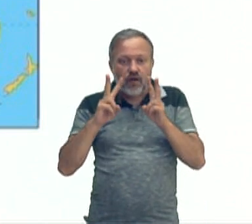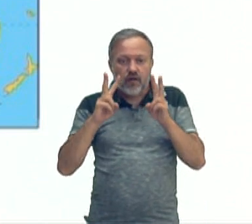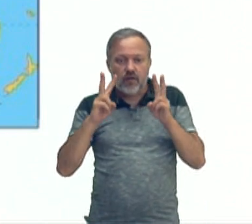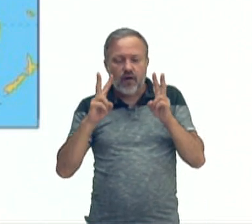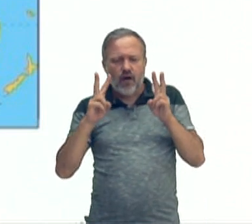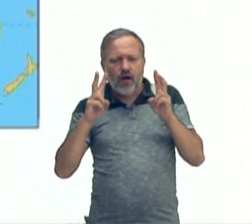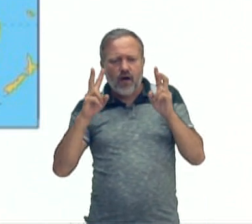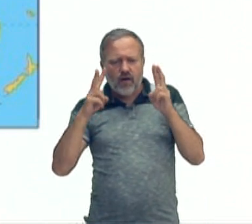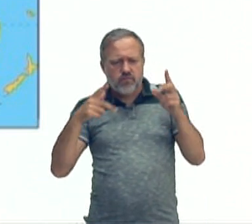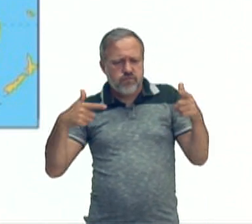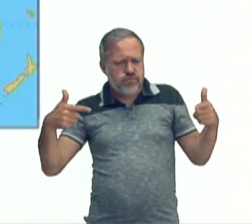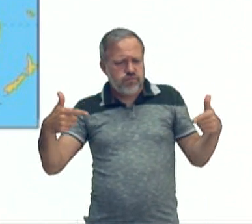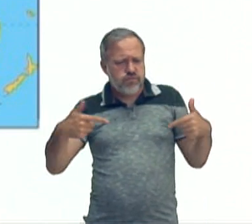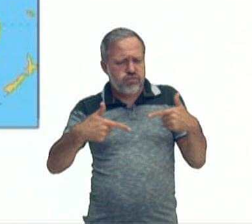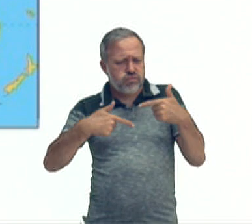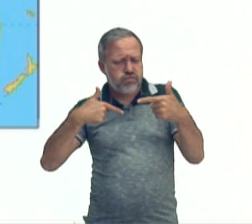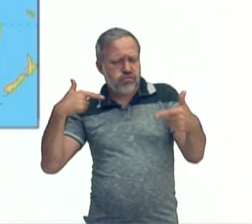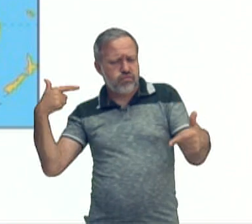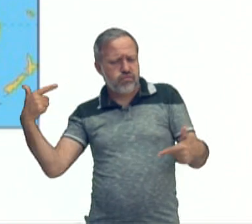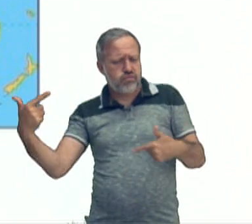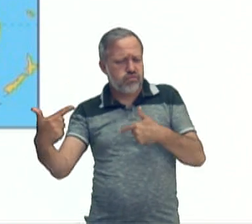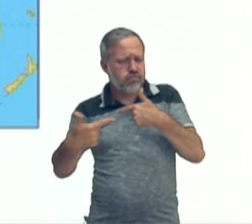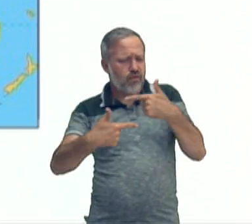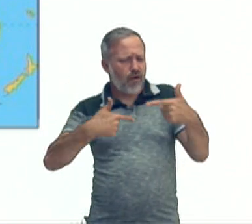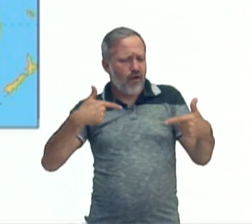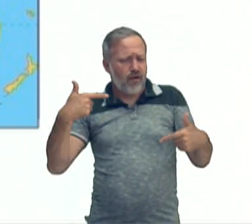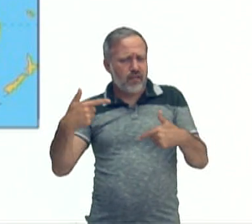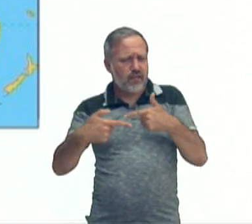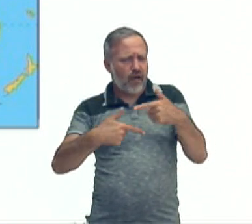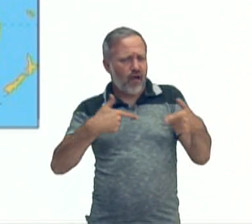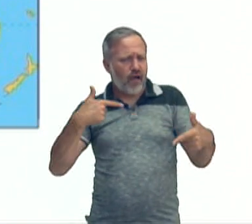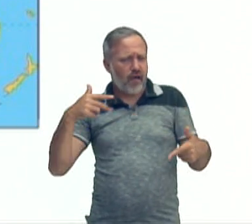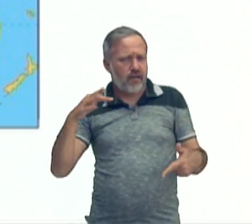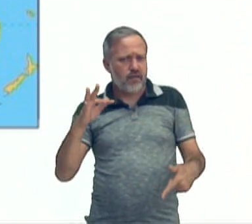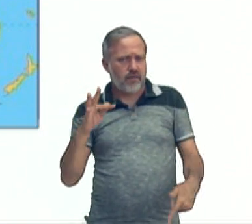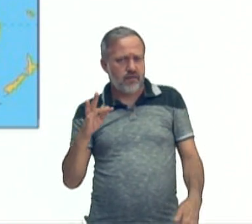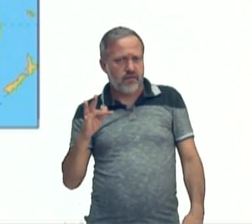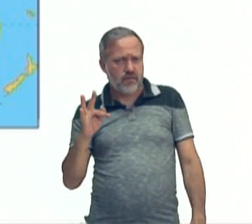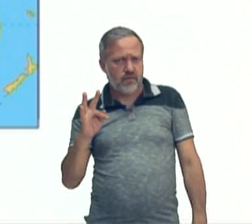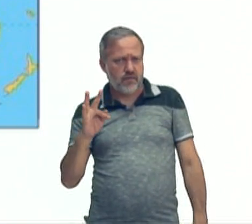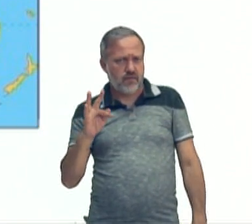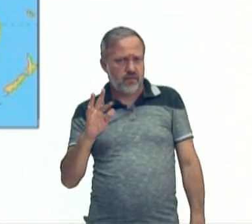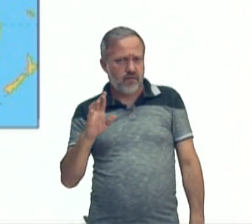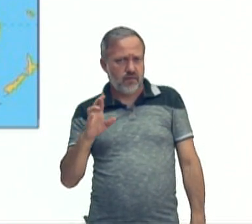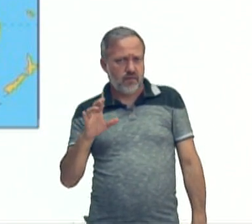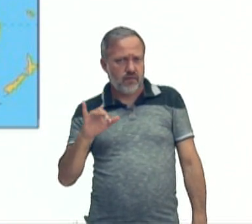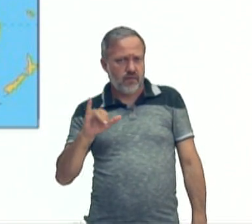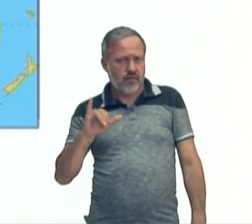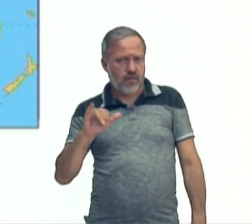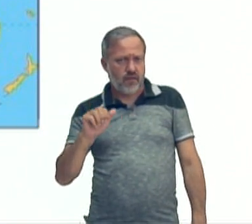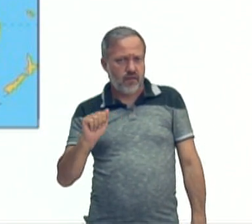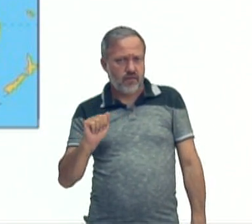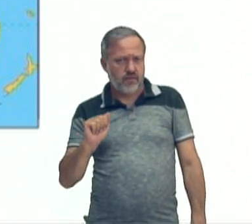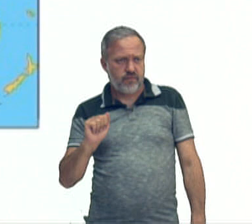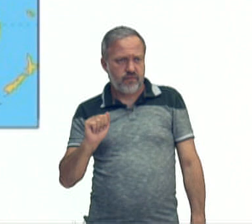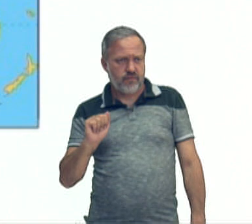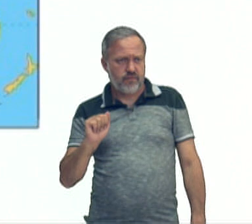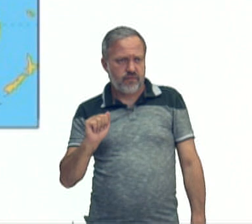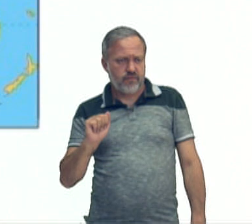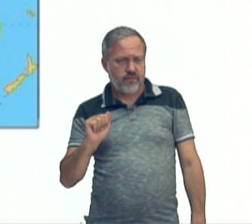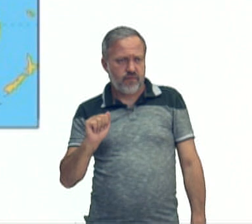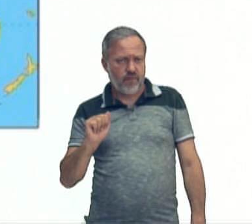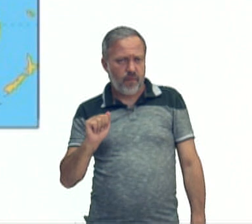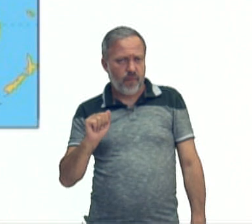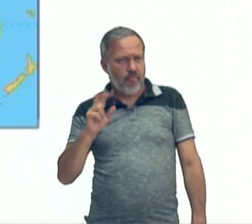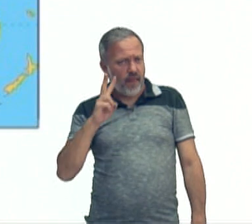vocês ainda vão estudar. Né? Vocês vão ver e vão aprender ali, deve ter já dado algum start sobre